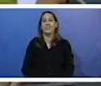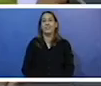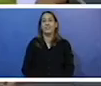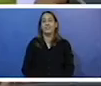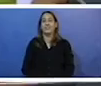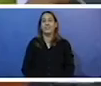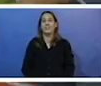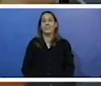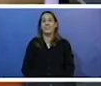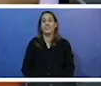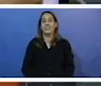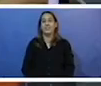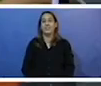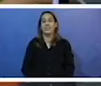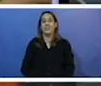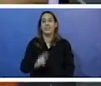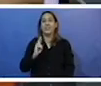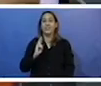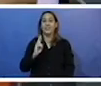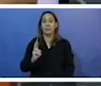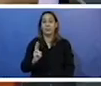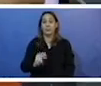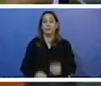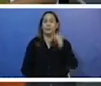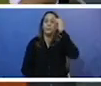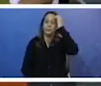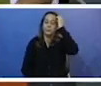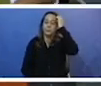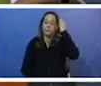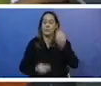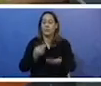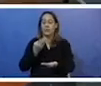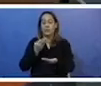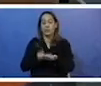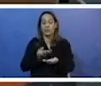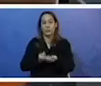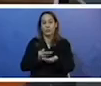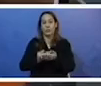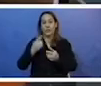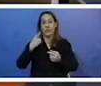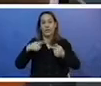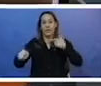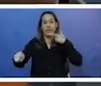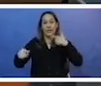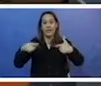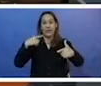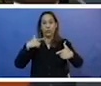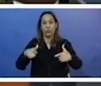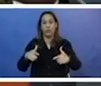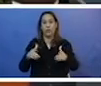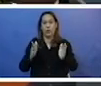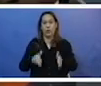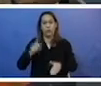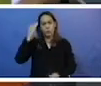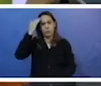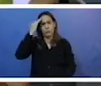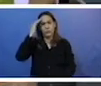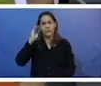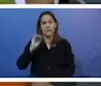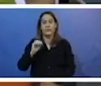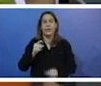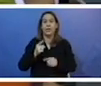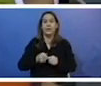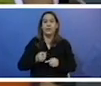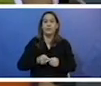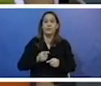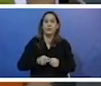lápis, porque agora nós vamos entrar no estudo da língua. E hoje nós vamos pensar por